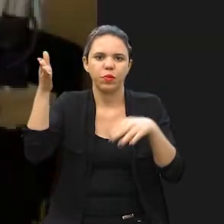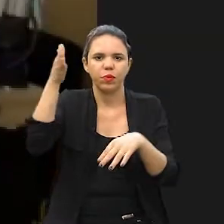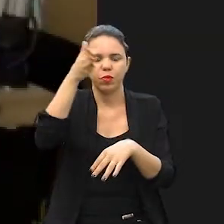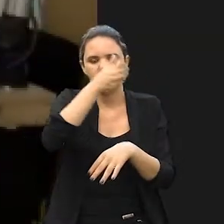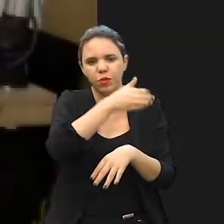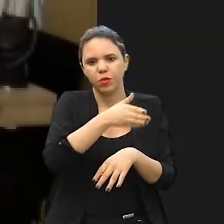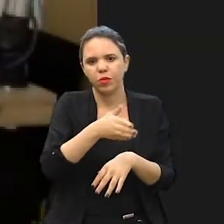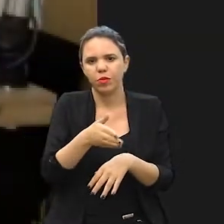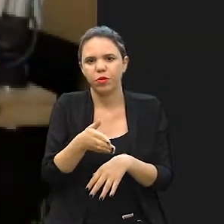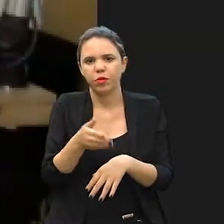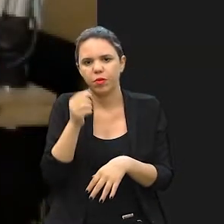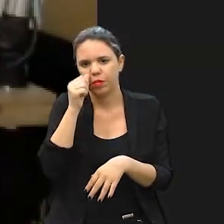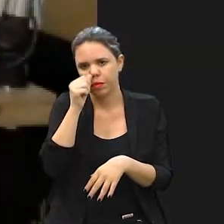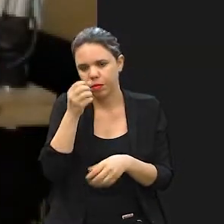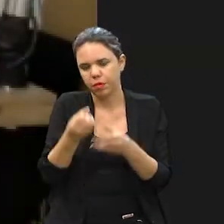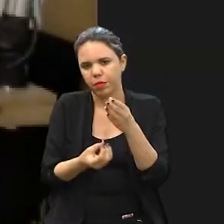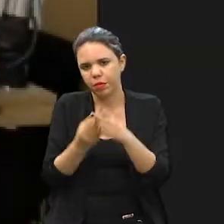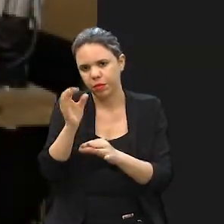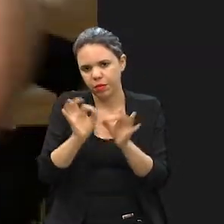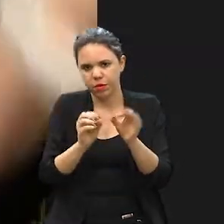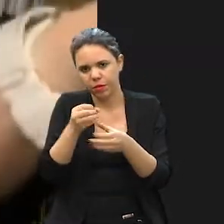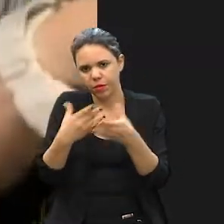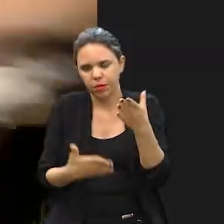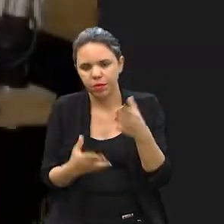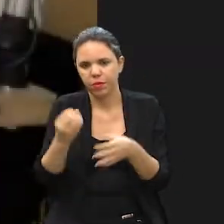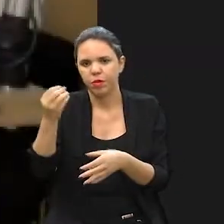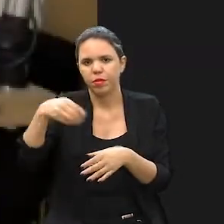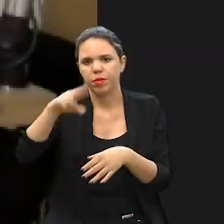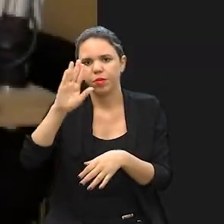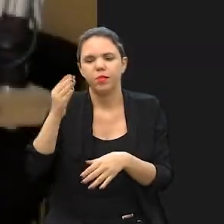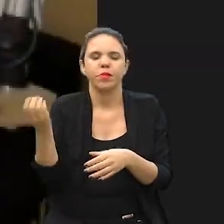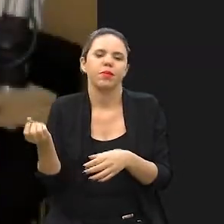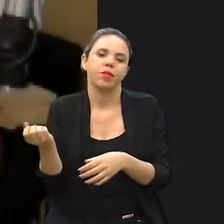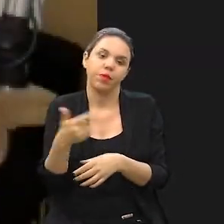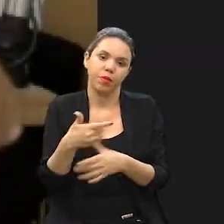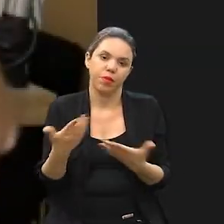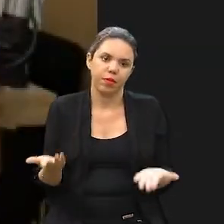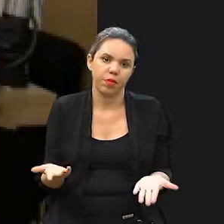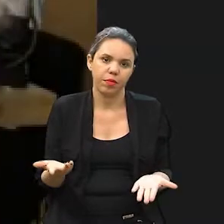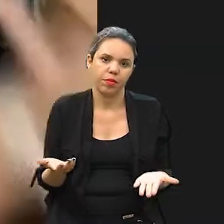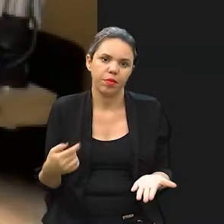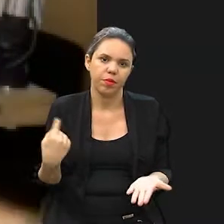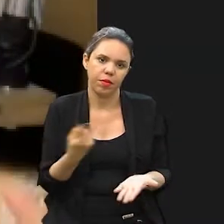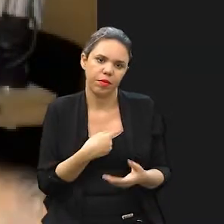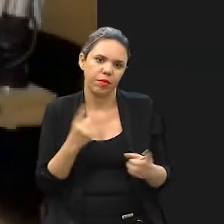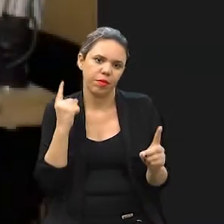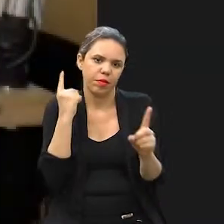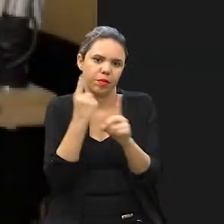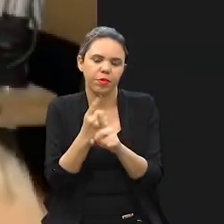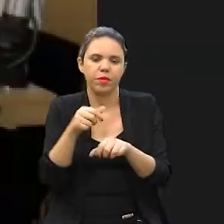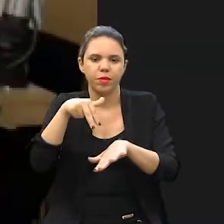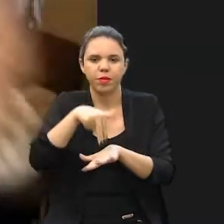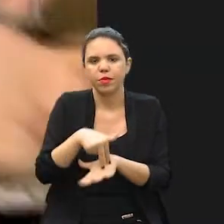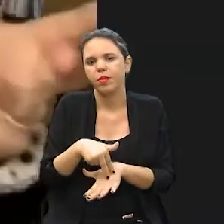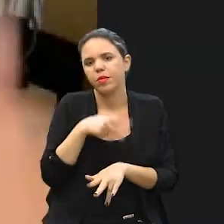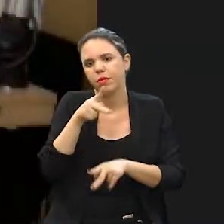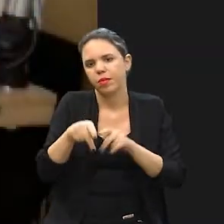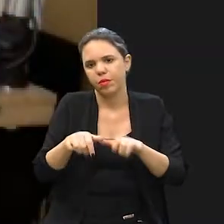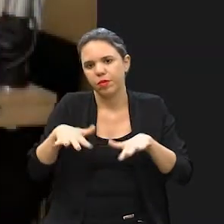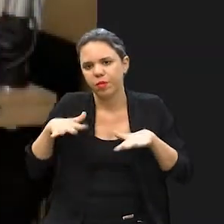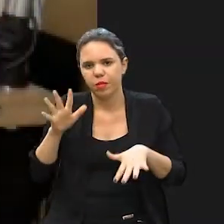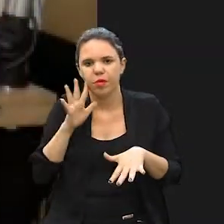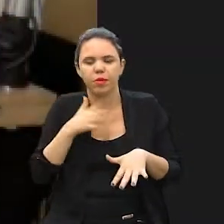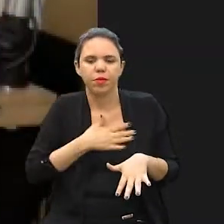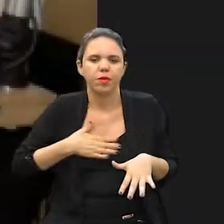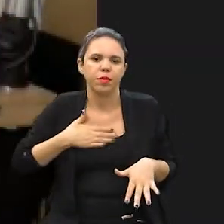passou a criar mais conteúdo do que a viajar mais, né? Então, esse nosso reencontro com o palco, com o público, está sendo